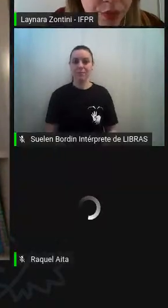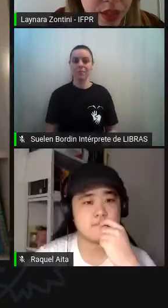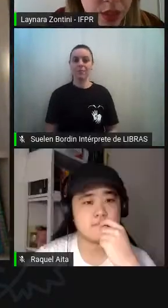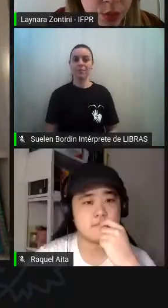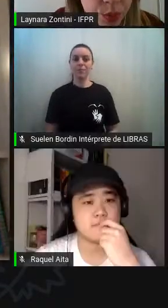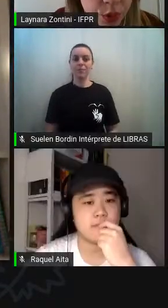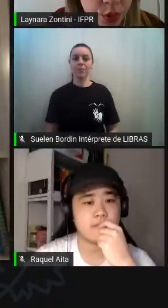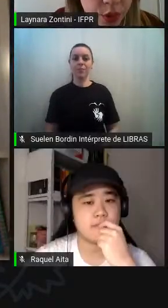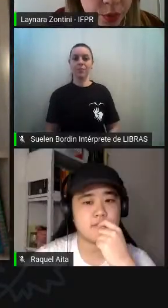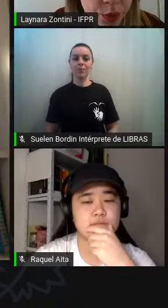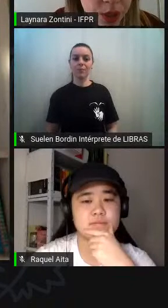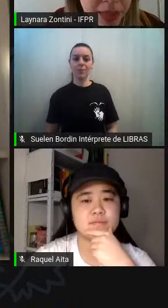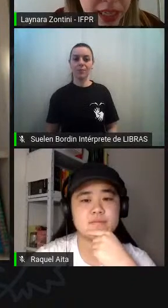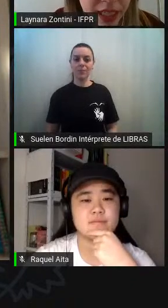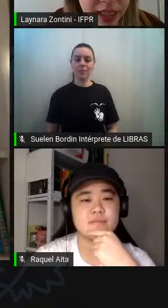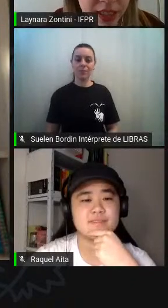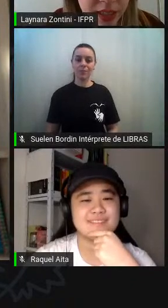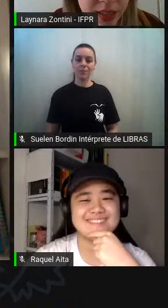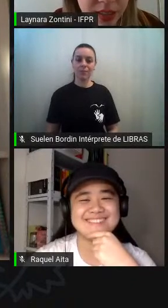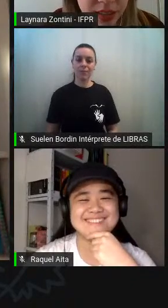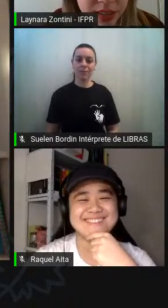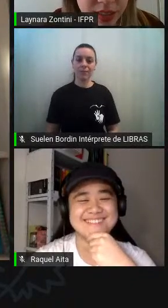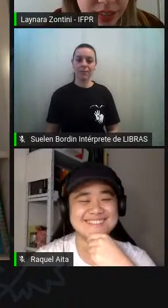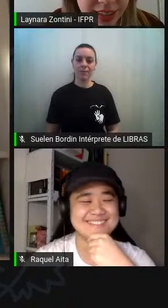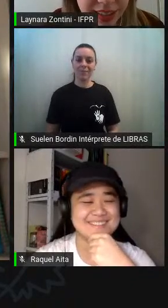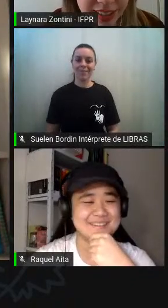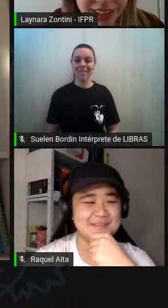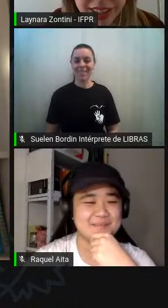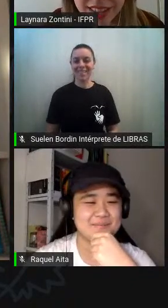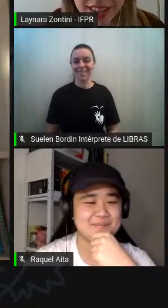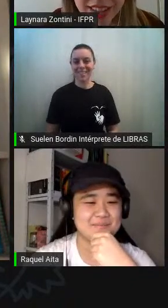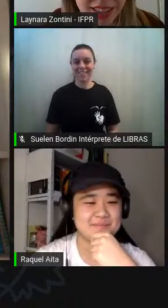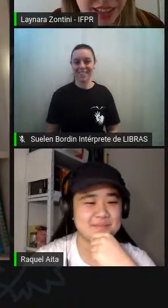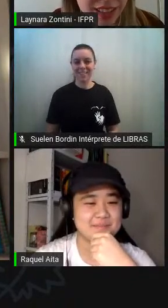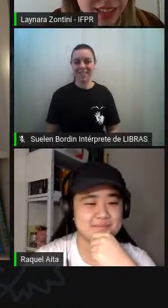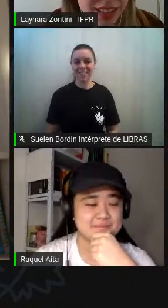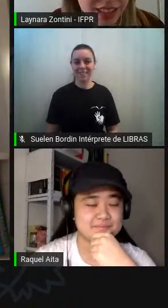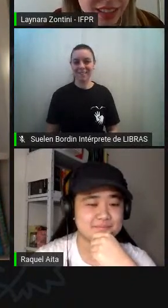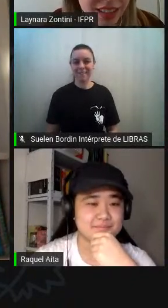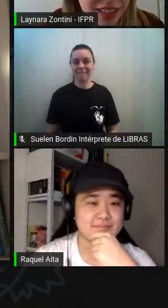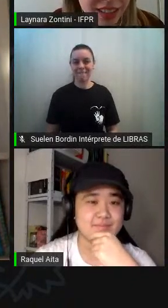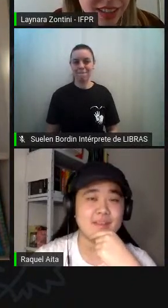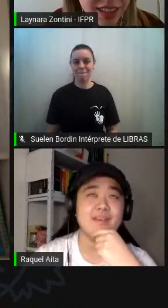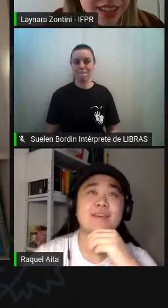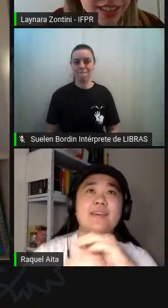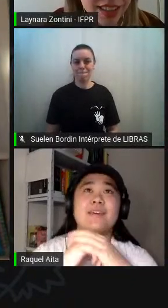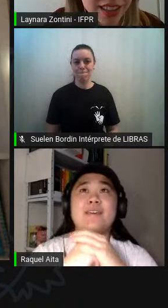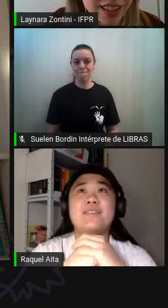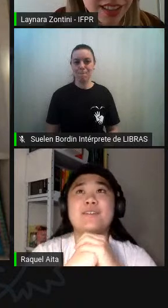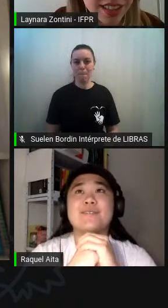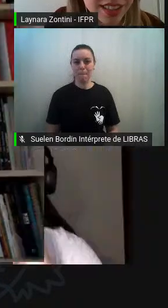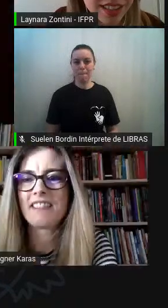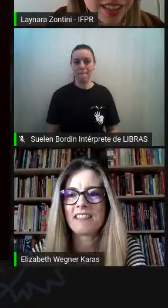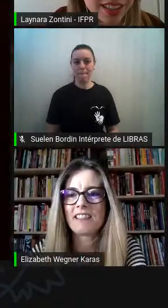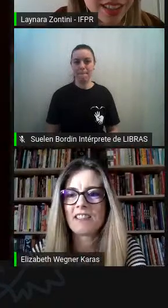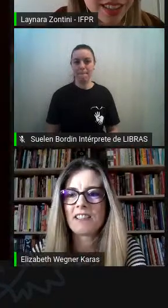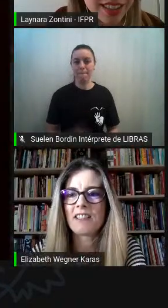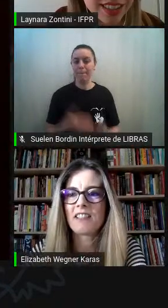Então, enquanto a Raquel estava falando um pouco, ó, vou chamar ela aqui. Então, vamos lá, pode falar, Raquel.